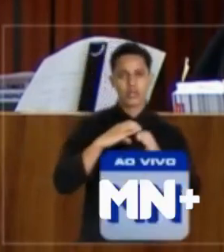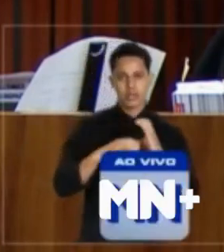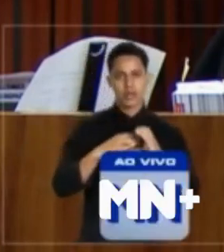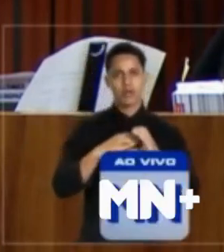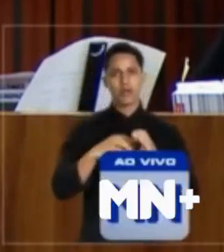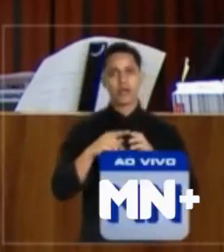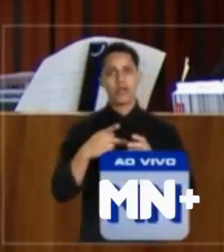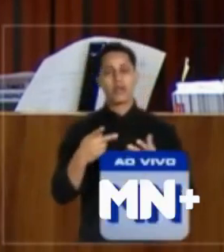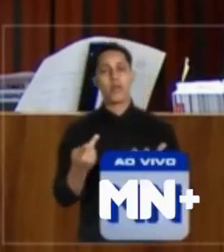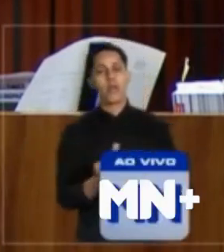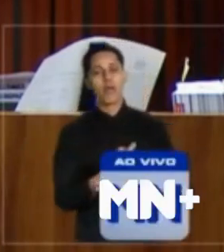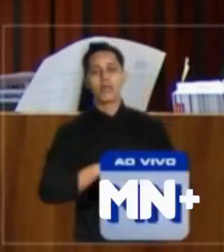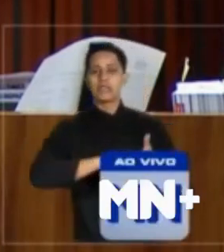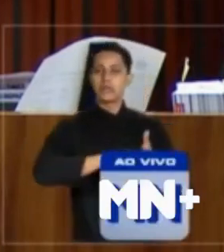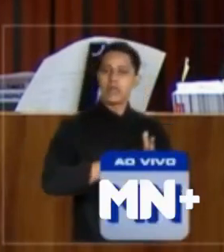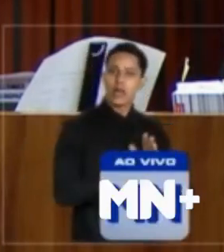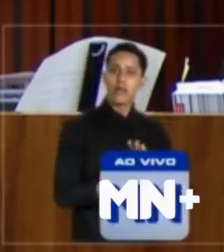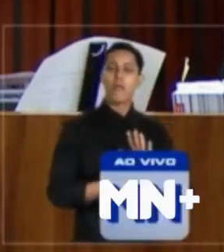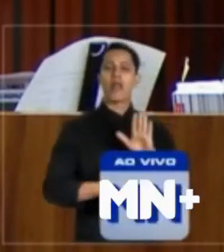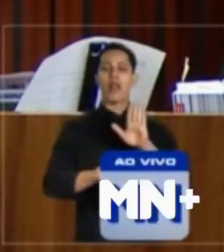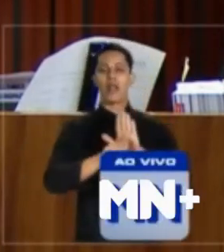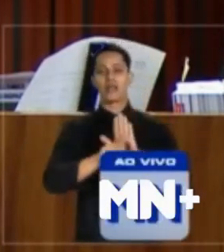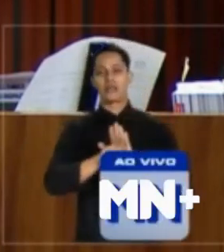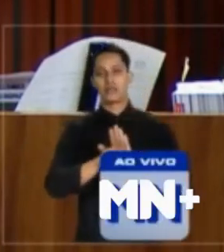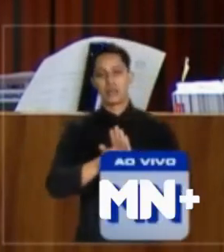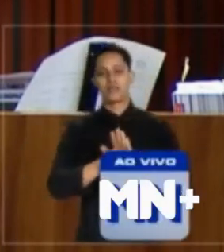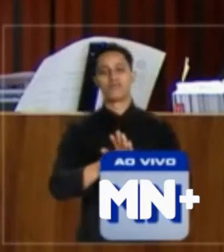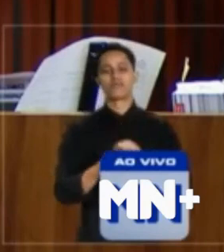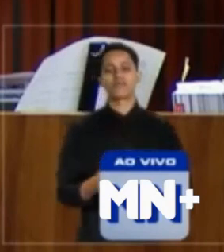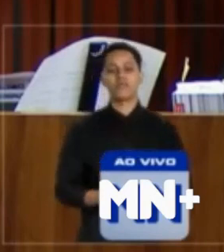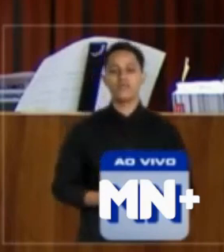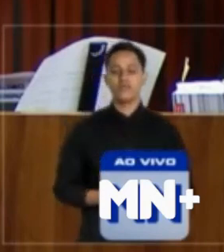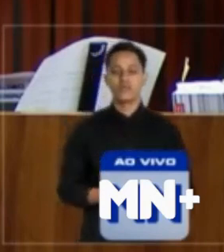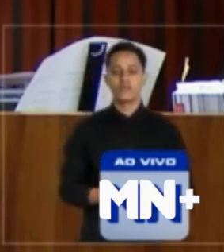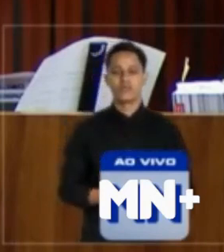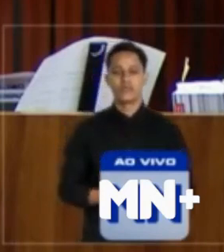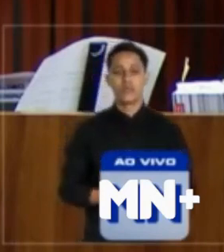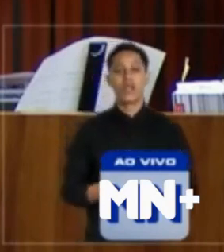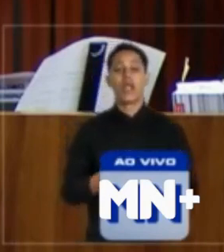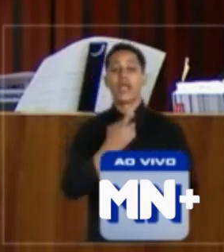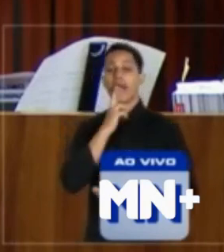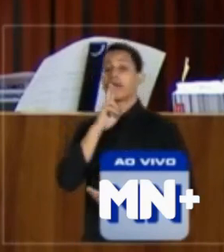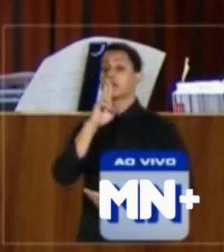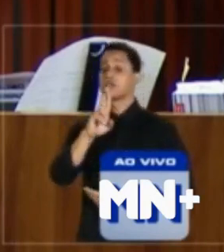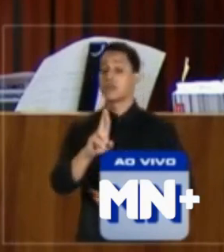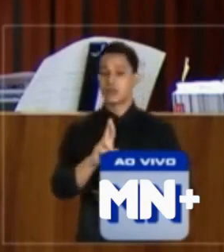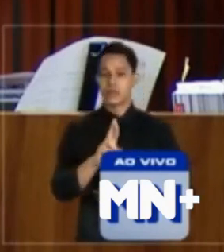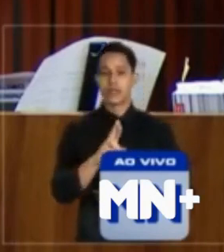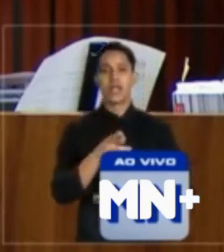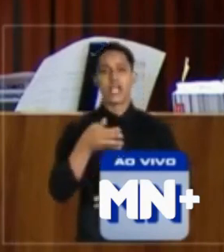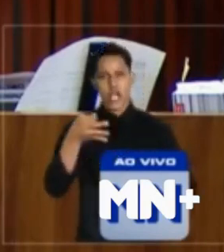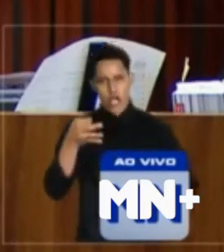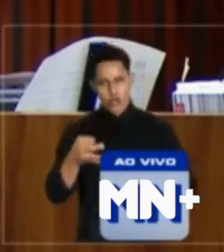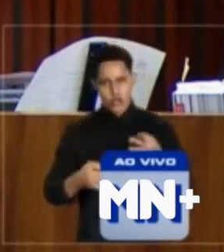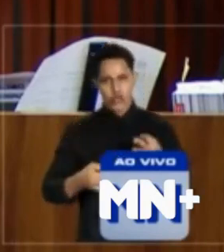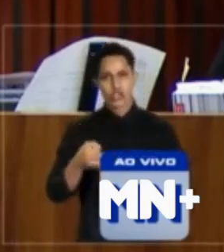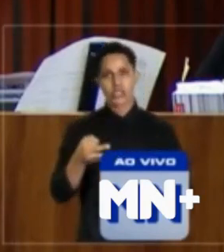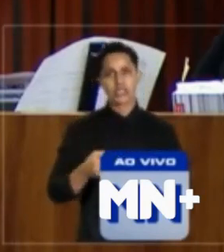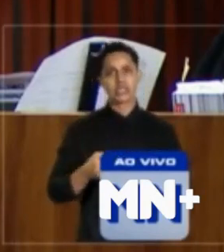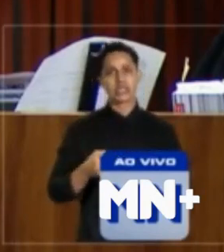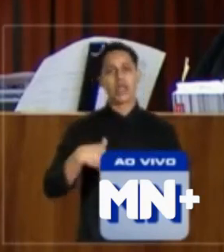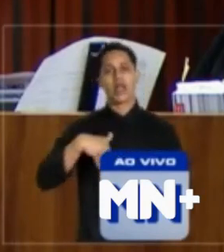Conduta vedada pela legislação eleitoral. A resposta que a Justiça